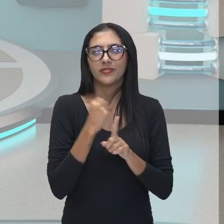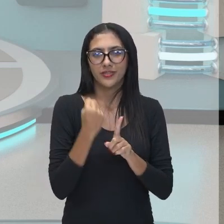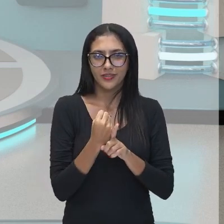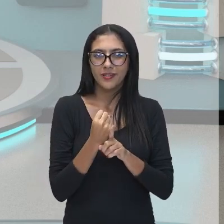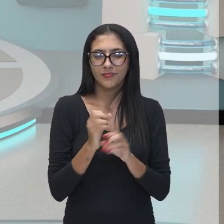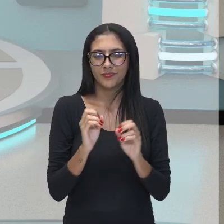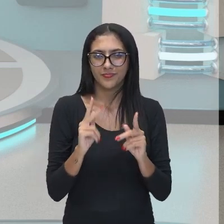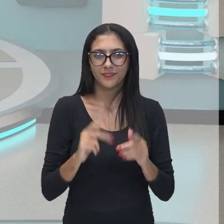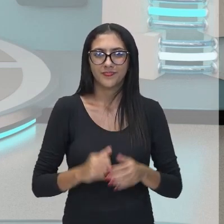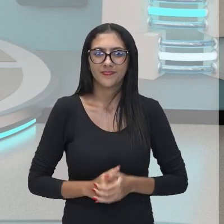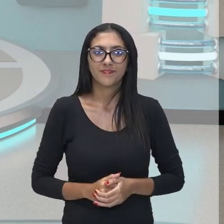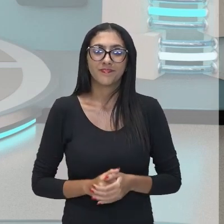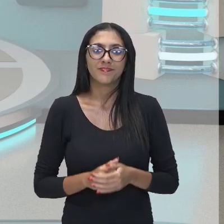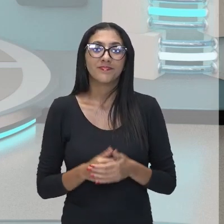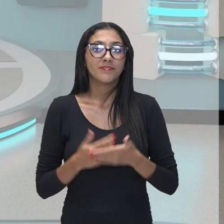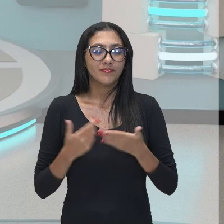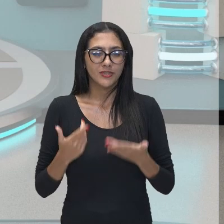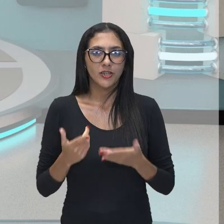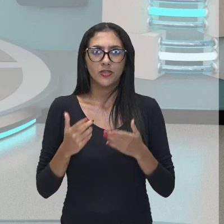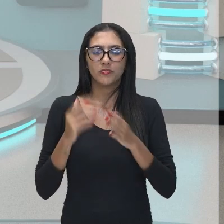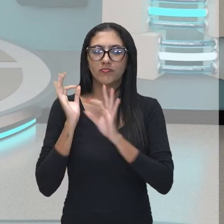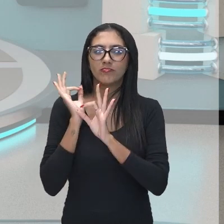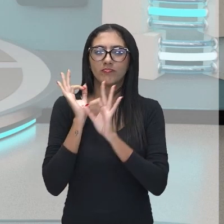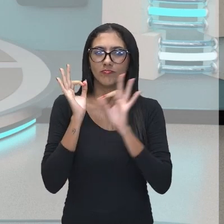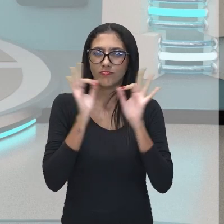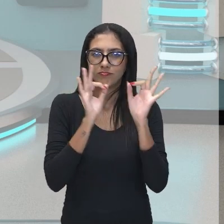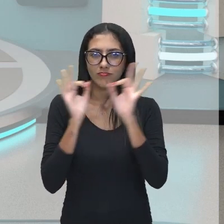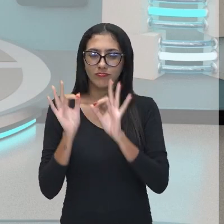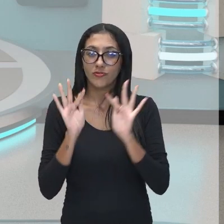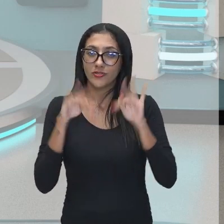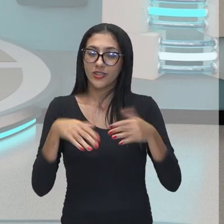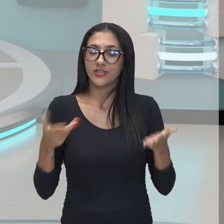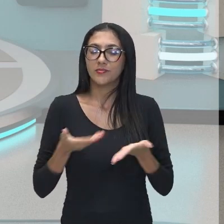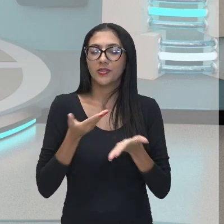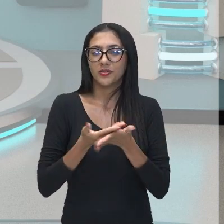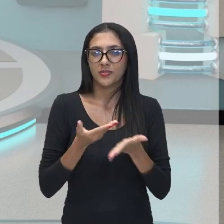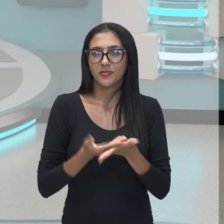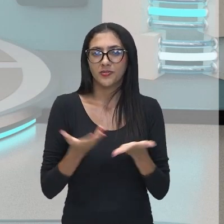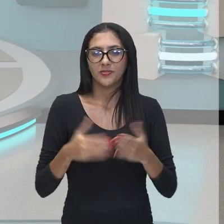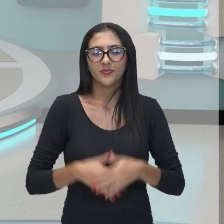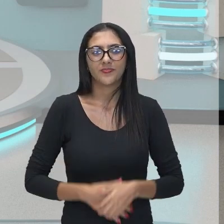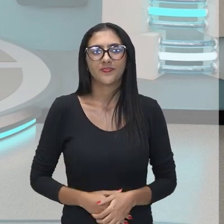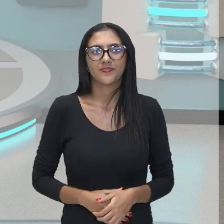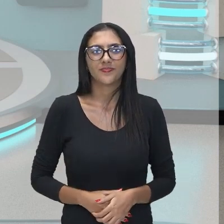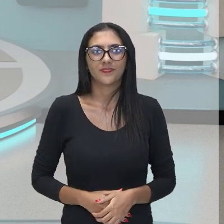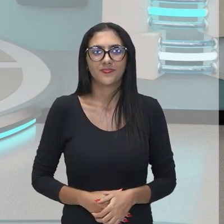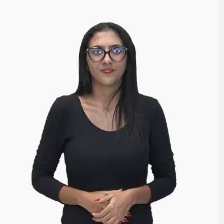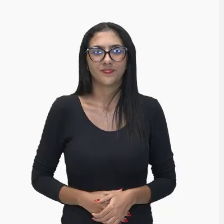Ok? Então, visto isto, vamos finalizar a nossa aula aqui.